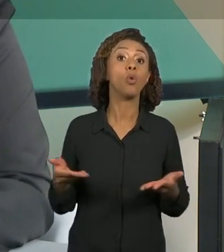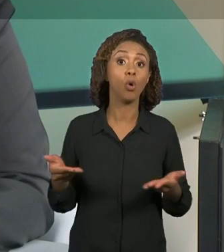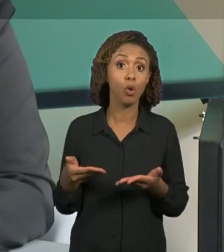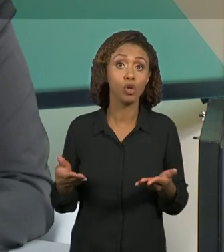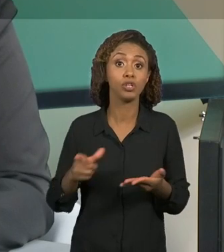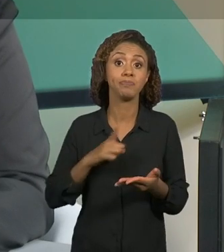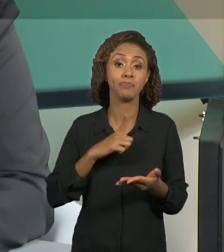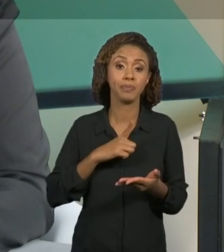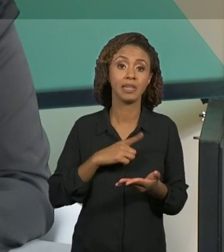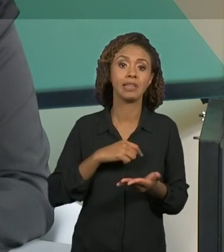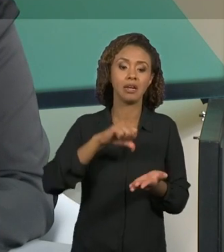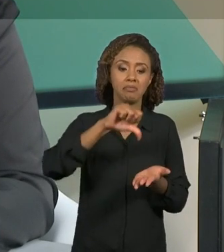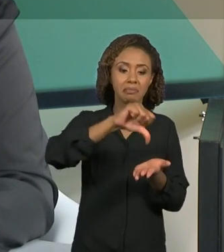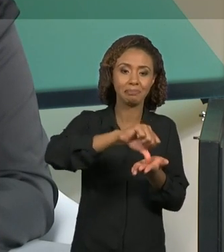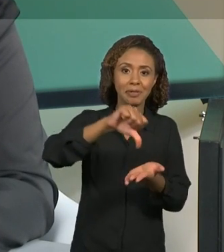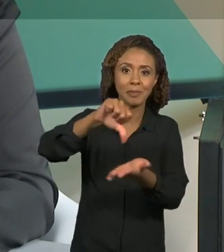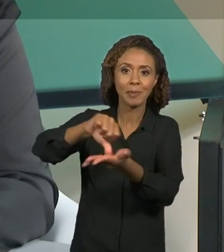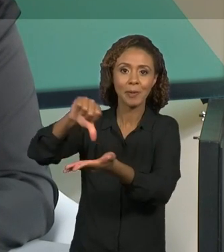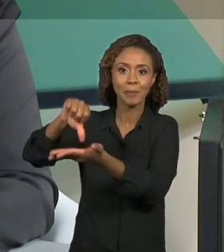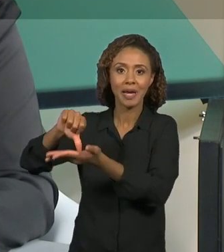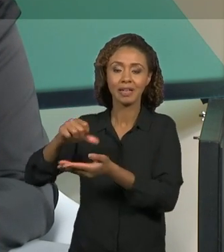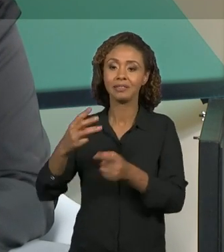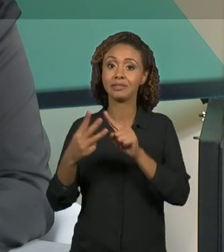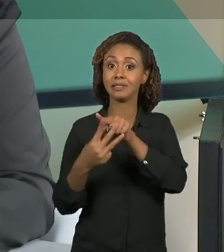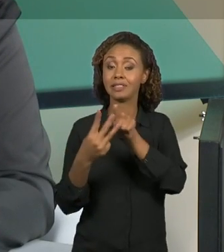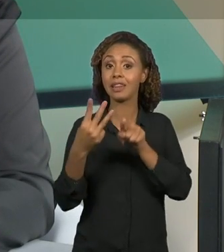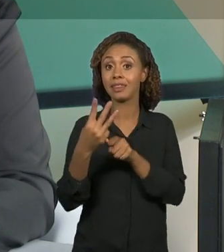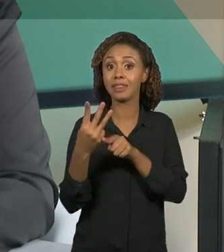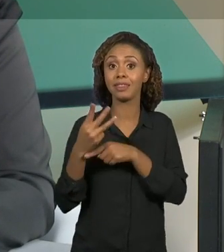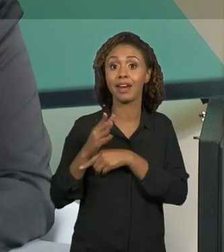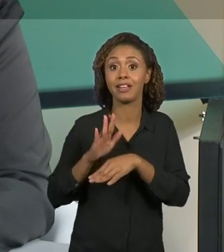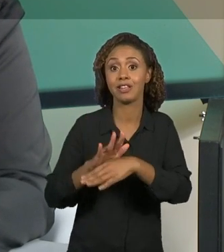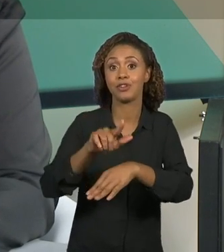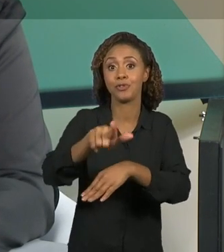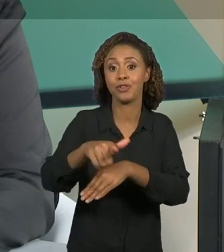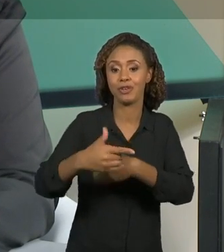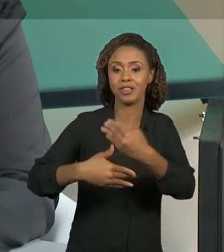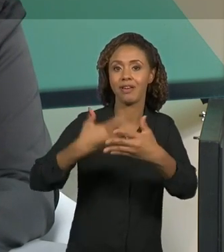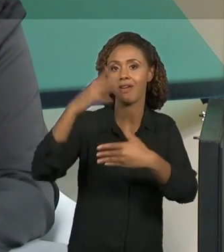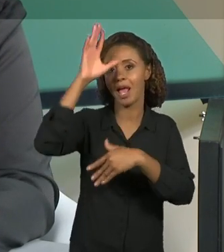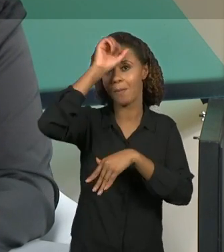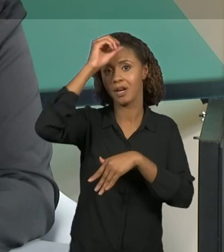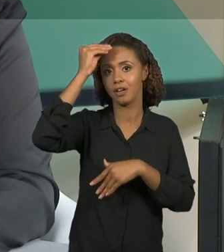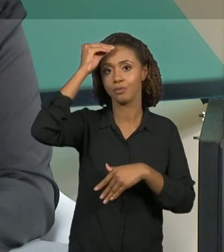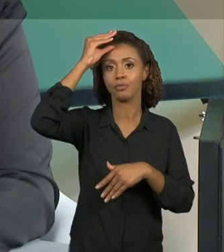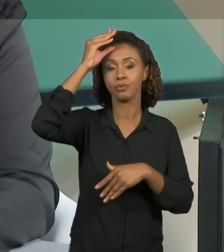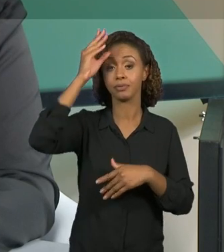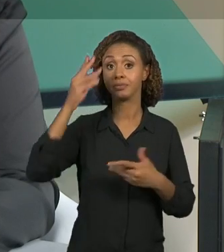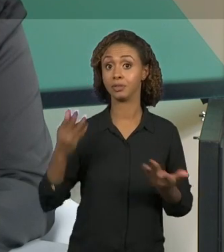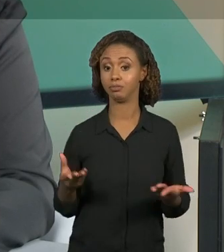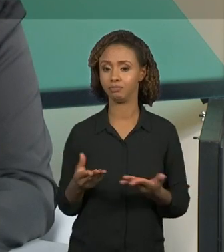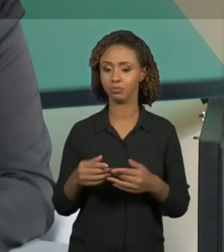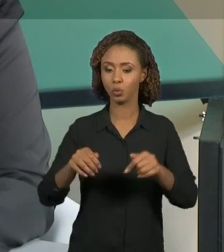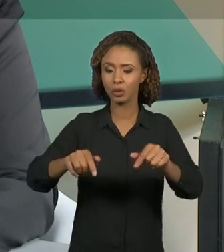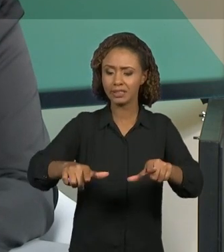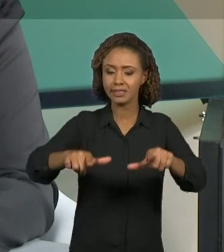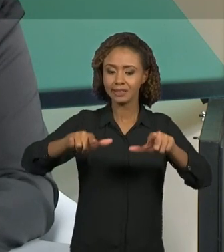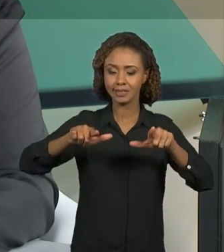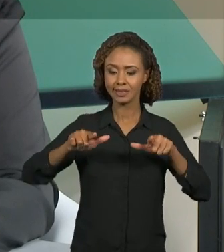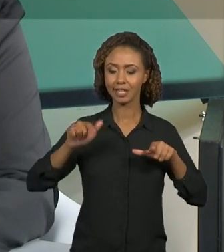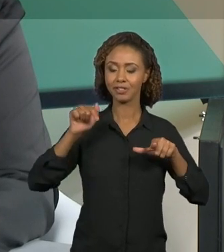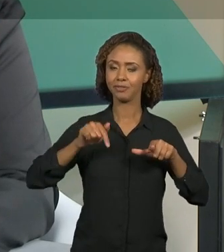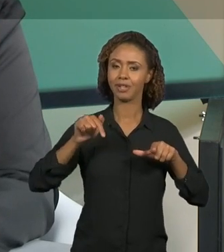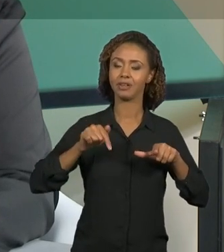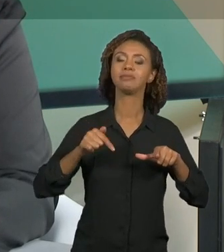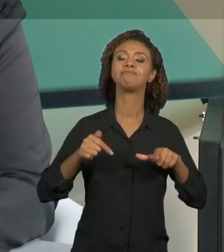instituições que participam do seu processo de aprendizagem tá então assim em termos de certificação com